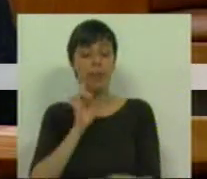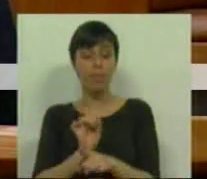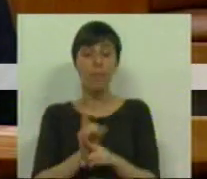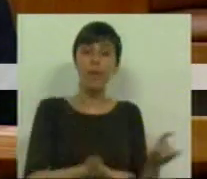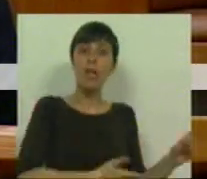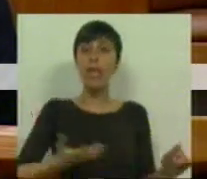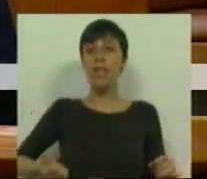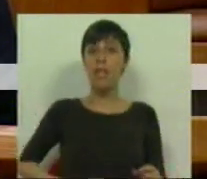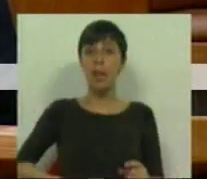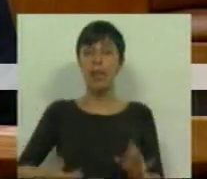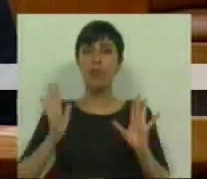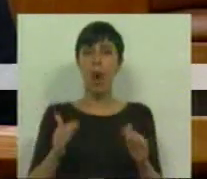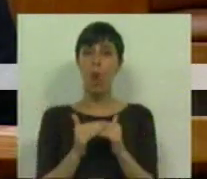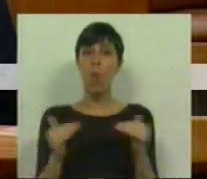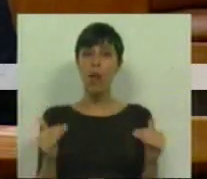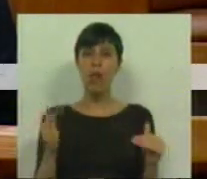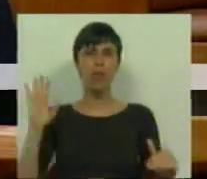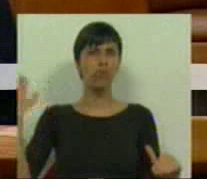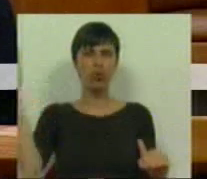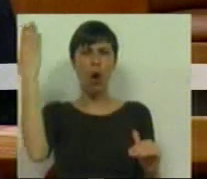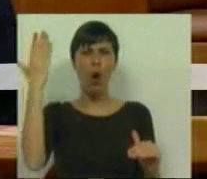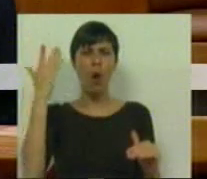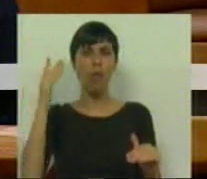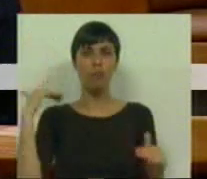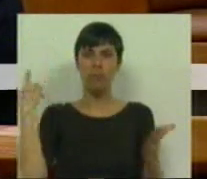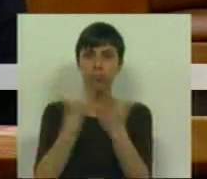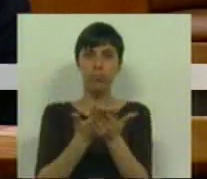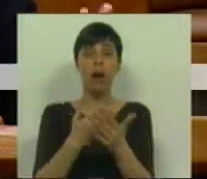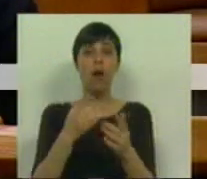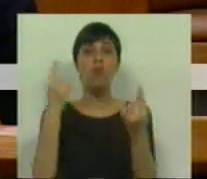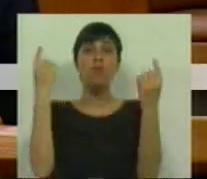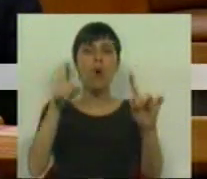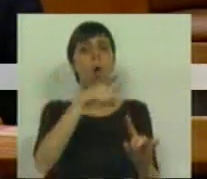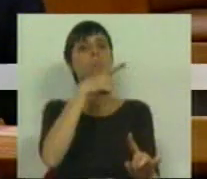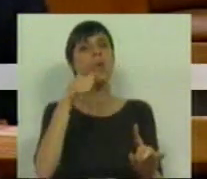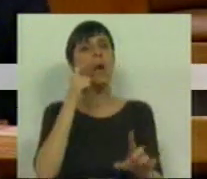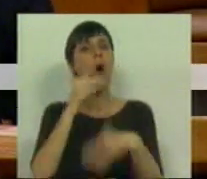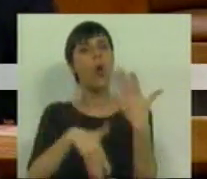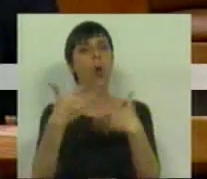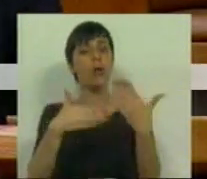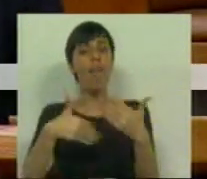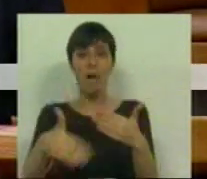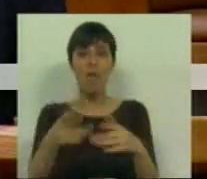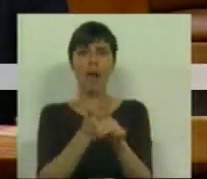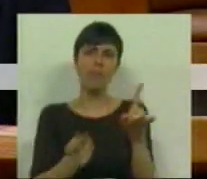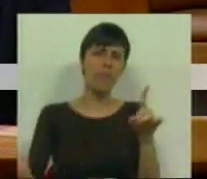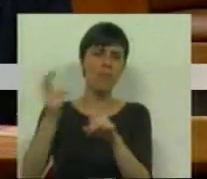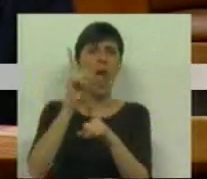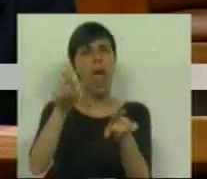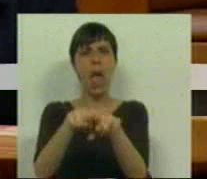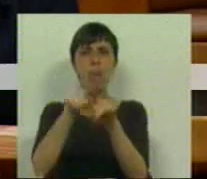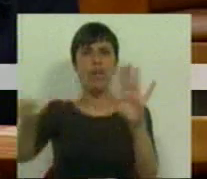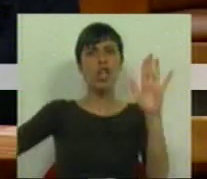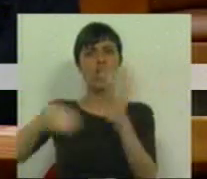o desemprego atingiu o nível mais elevado sempre e apenas promete continuar a subir, é